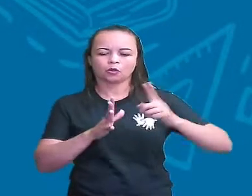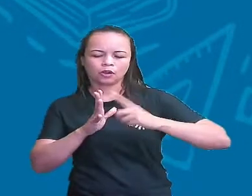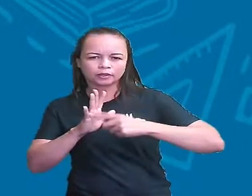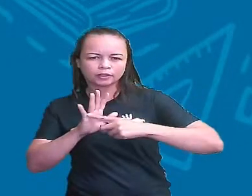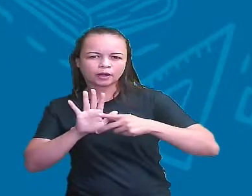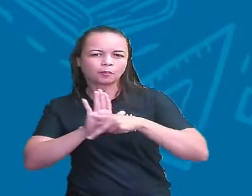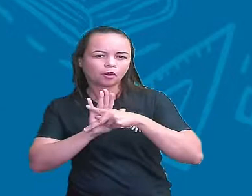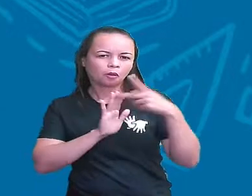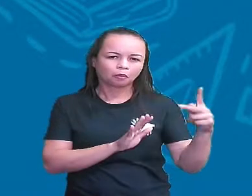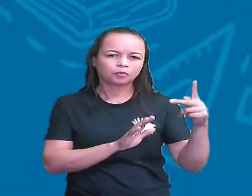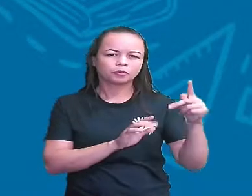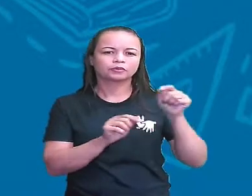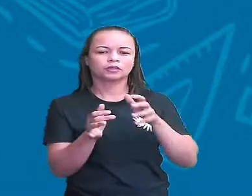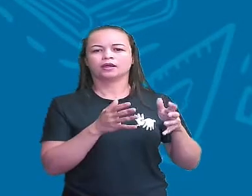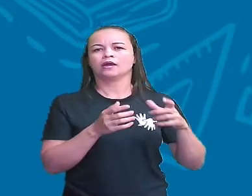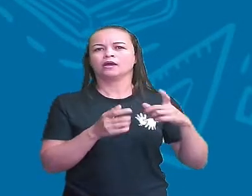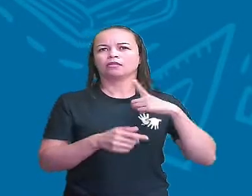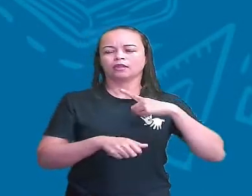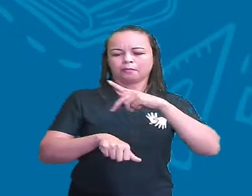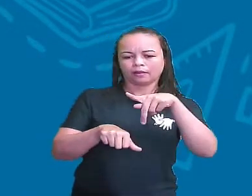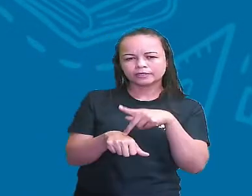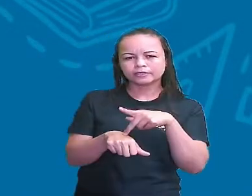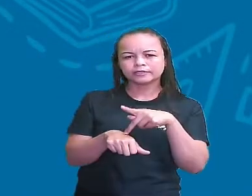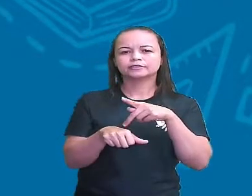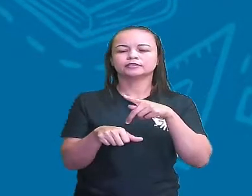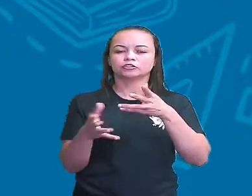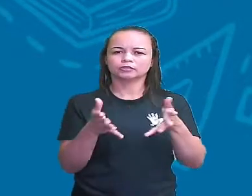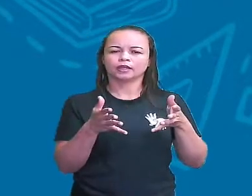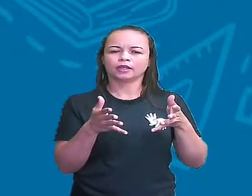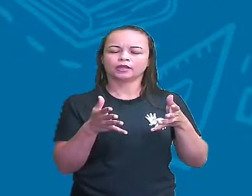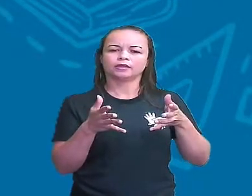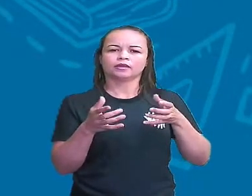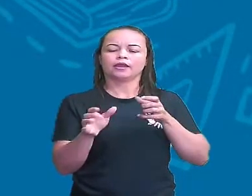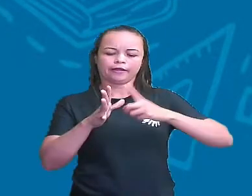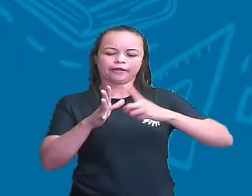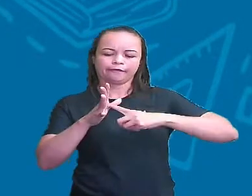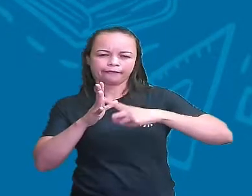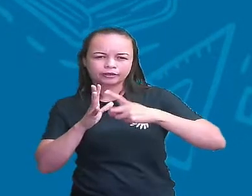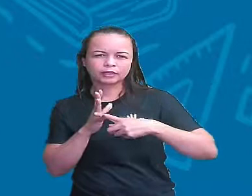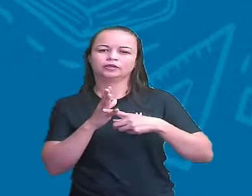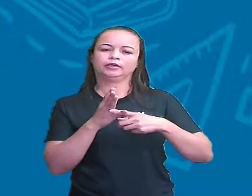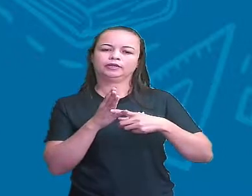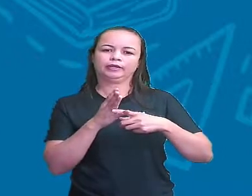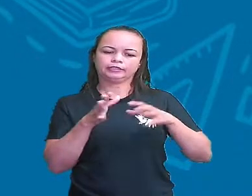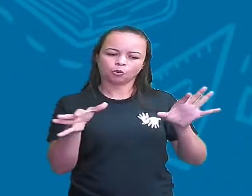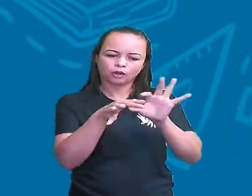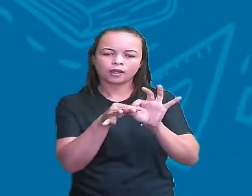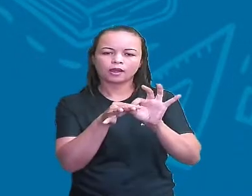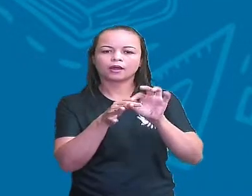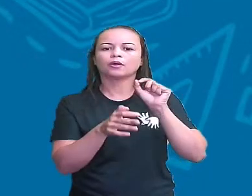tem países, nações que têm calendários alinhados à religião, ligados à religião,